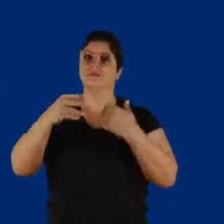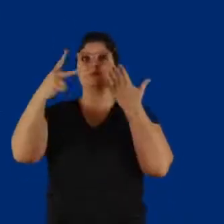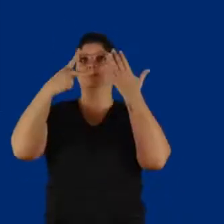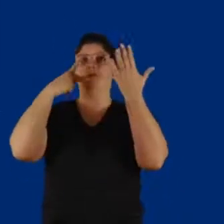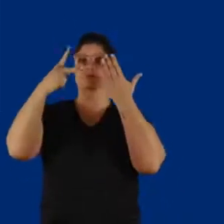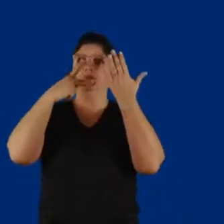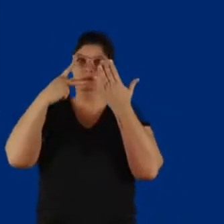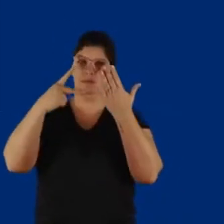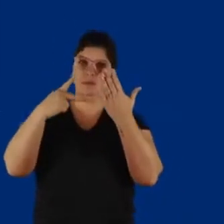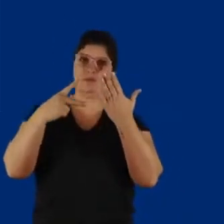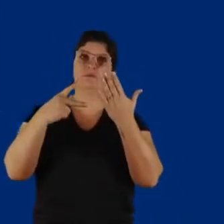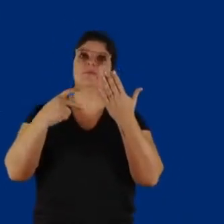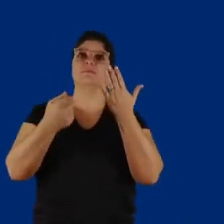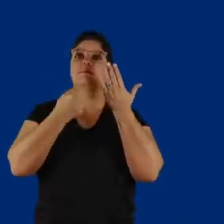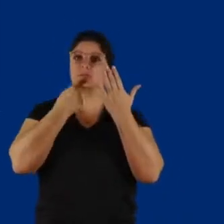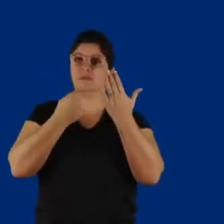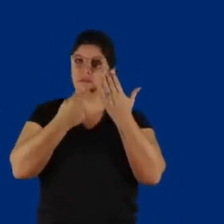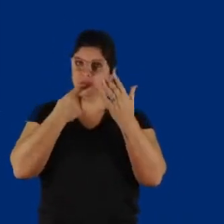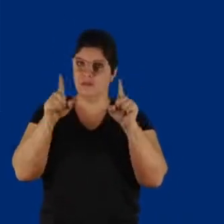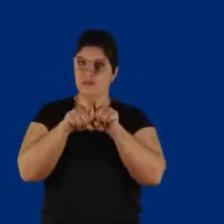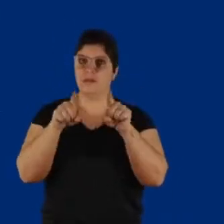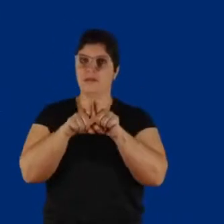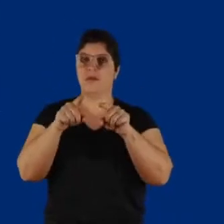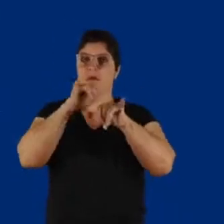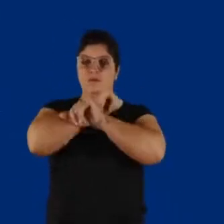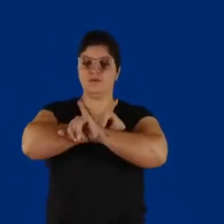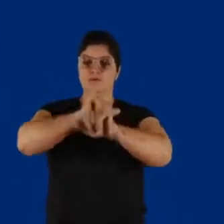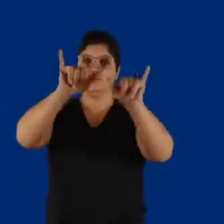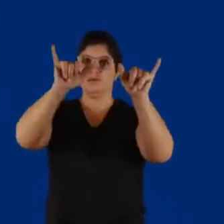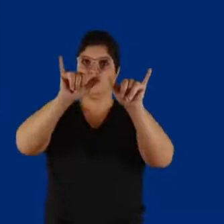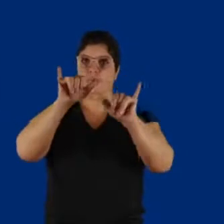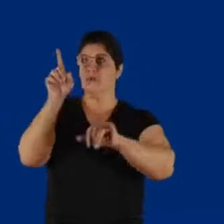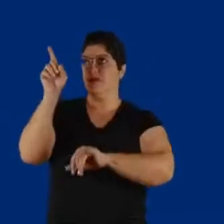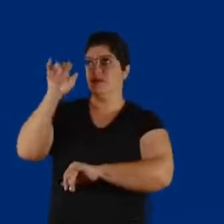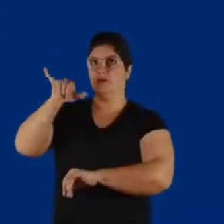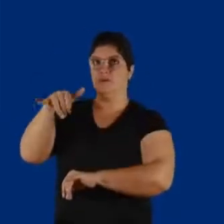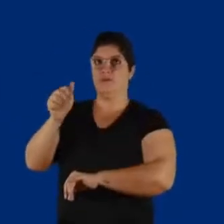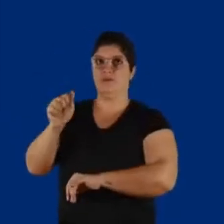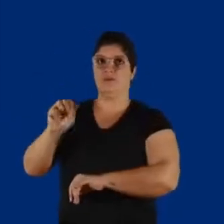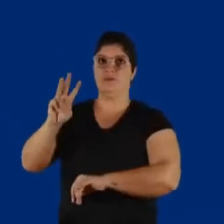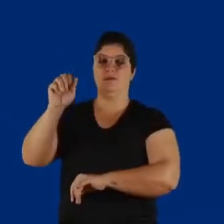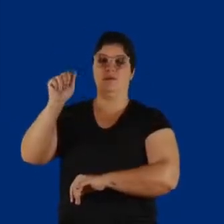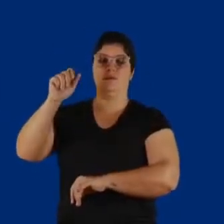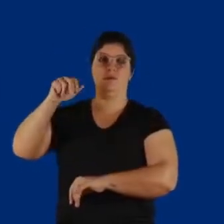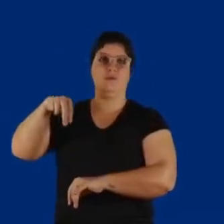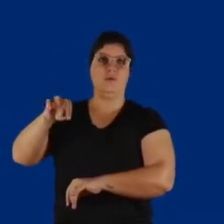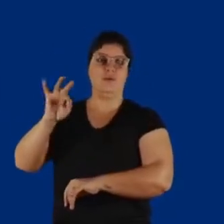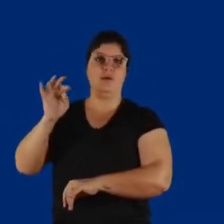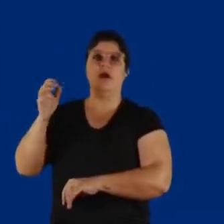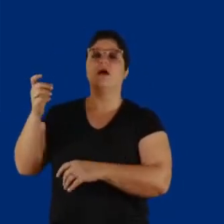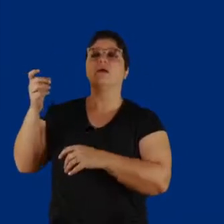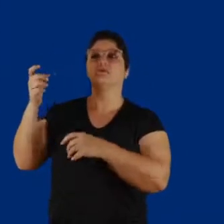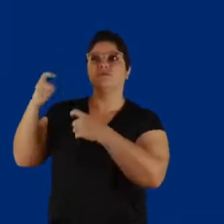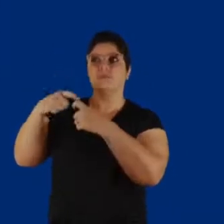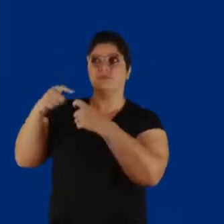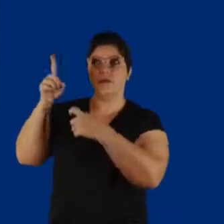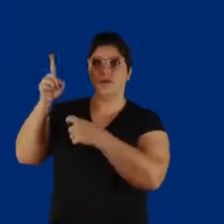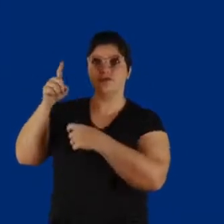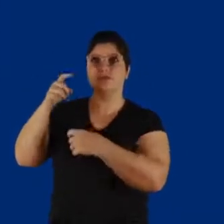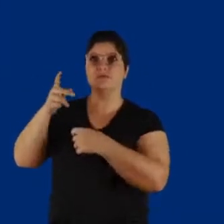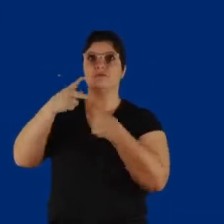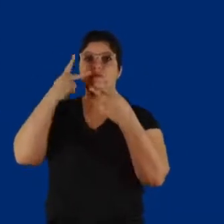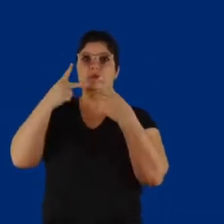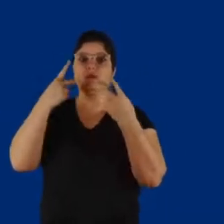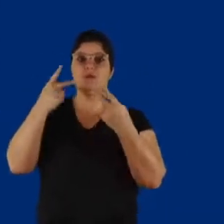porque é a primeira comunicação oficial da doutora Jess Wundt Gusder, que hoje é, sem nenhuma dúvida, uma